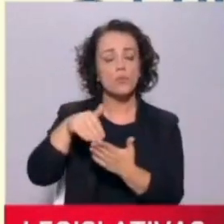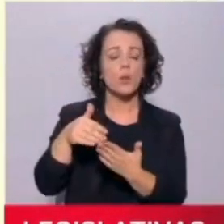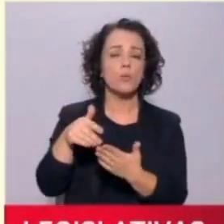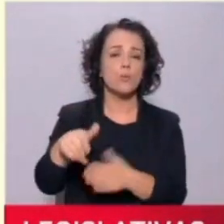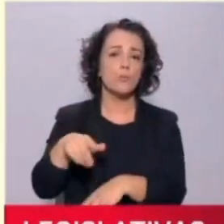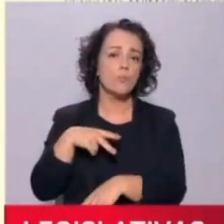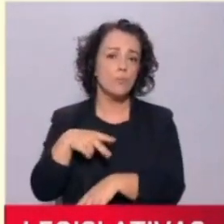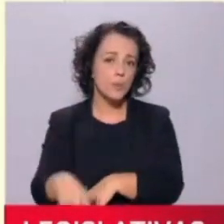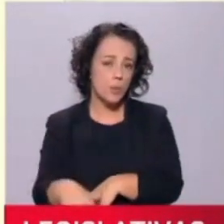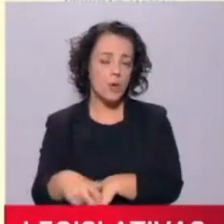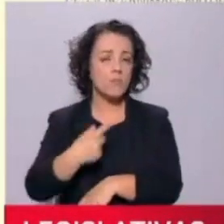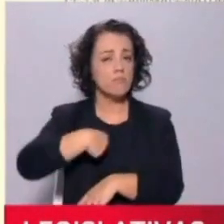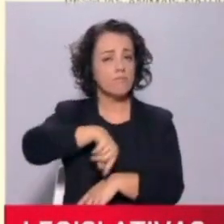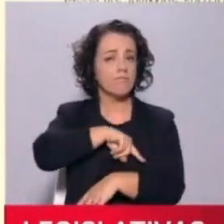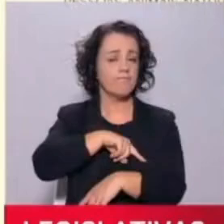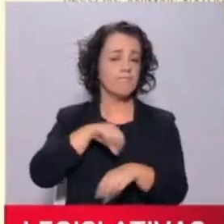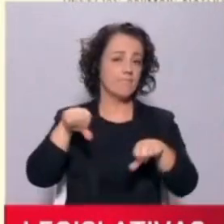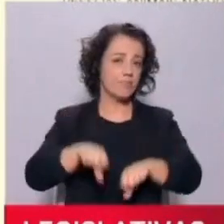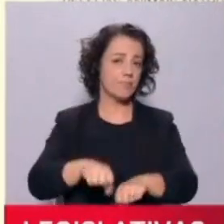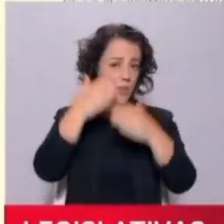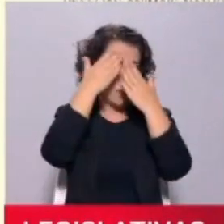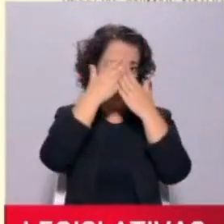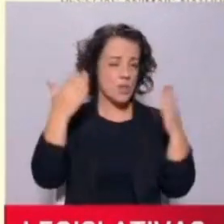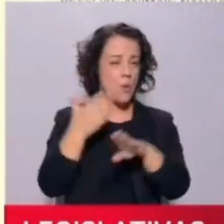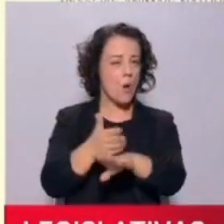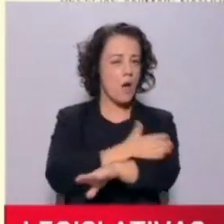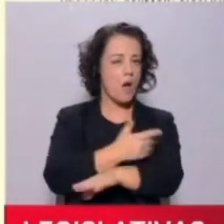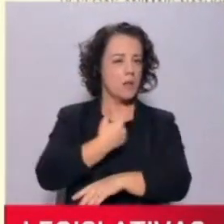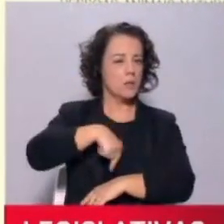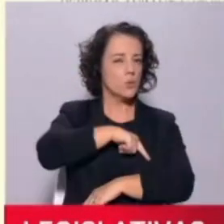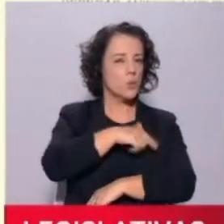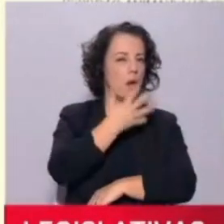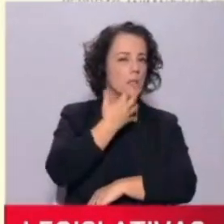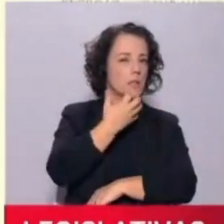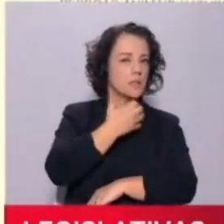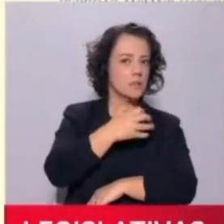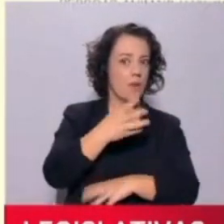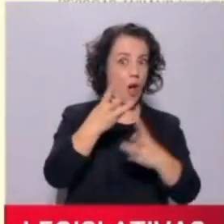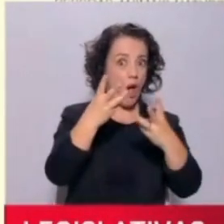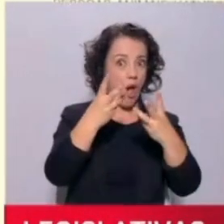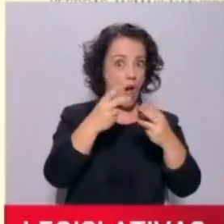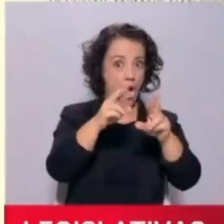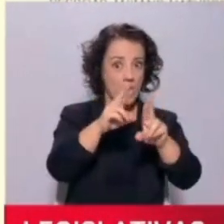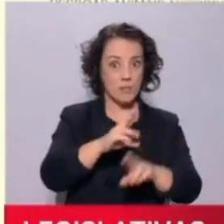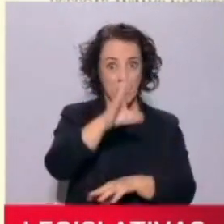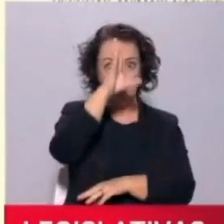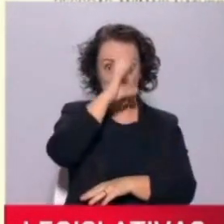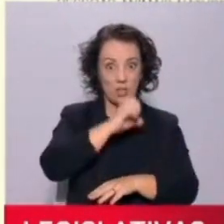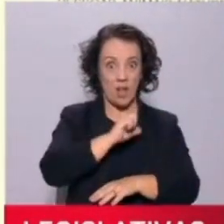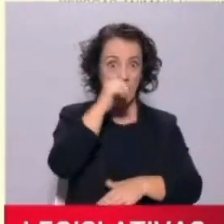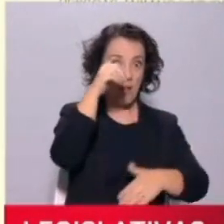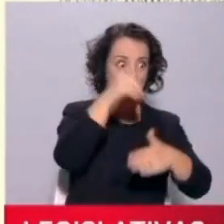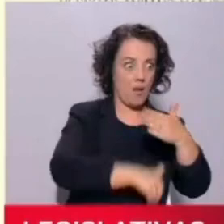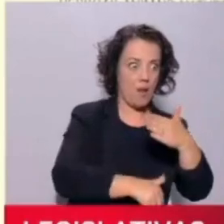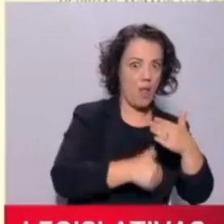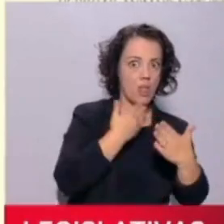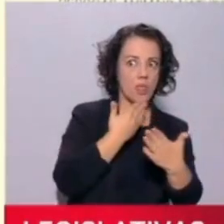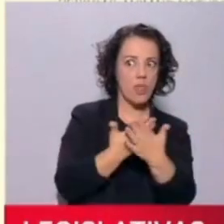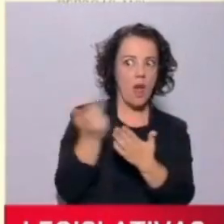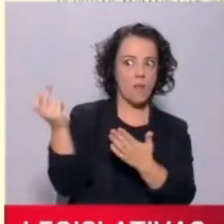aquilo que o pano na altura temia de que estivéssemos abrir a porta com a queda do orçamento do Estado Coroados ao populismo